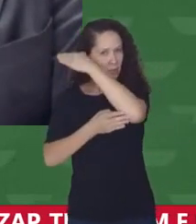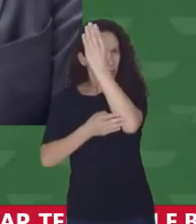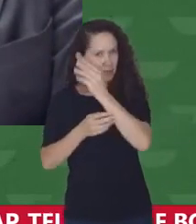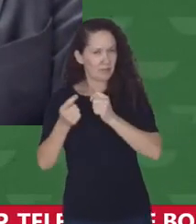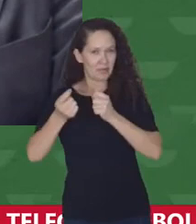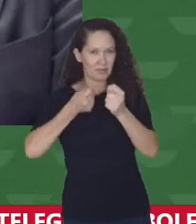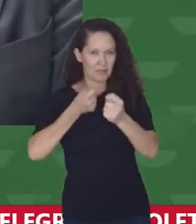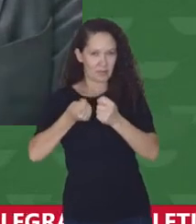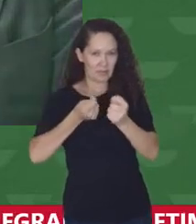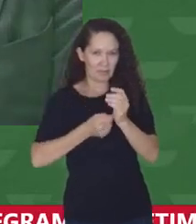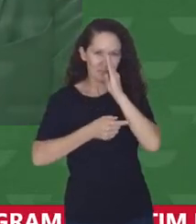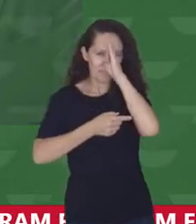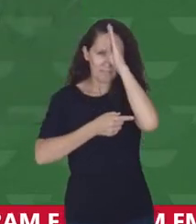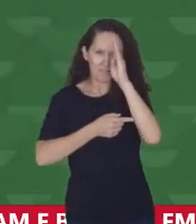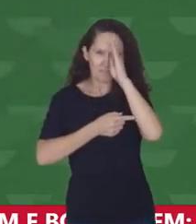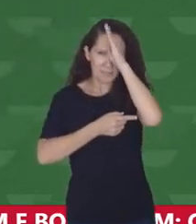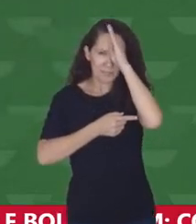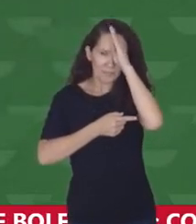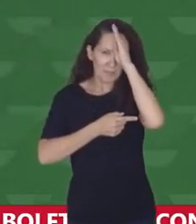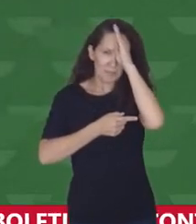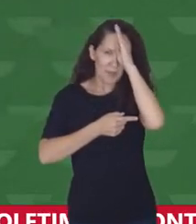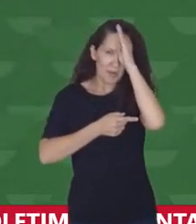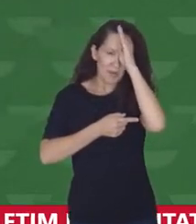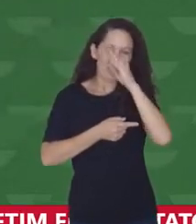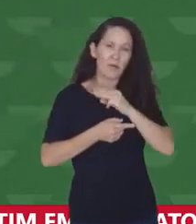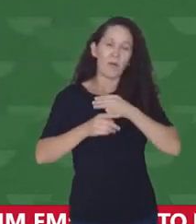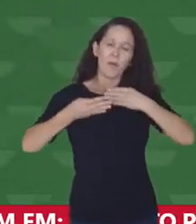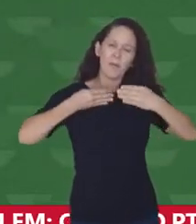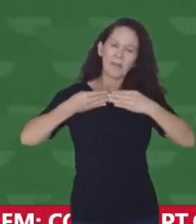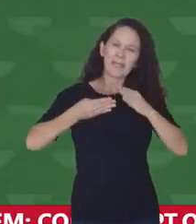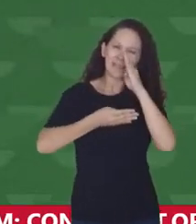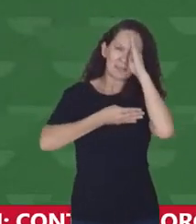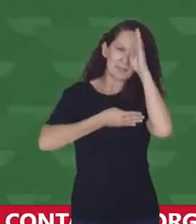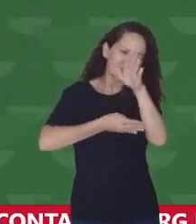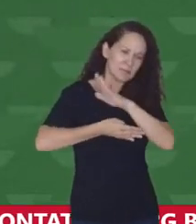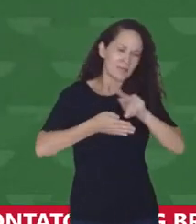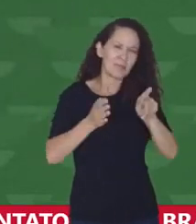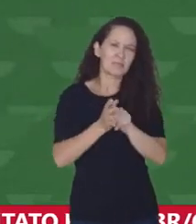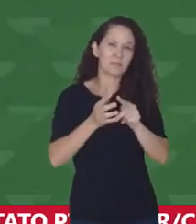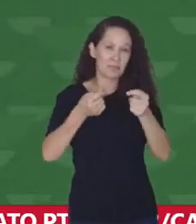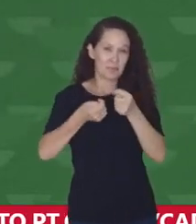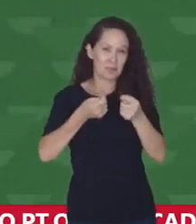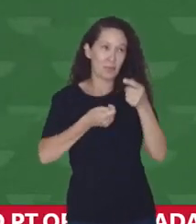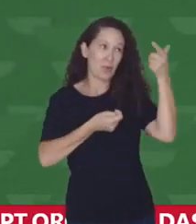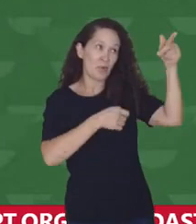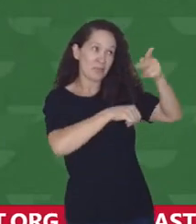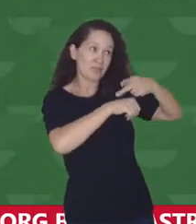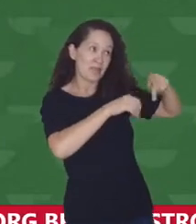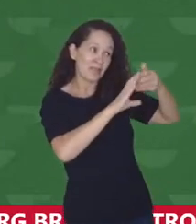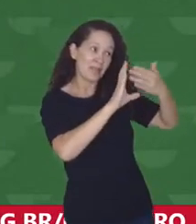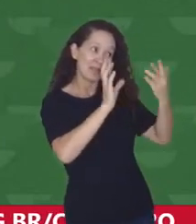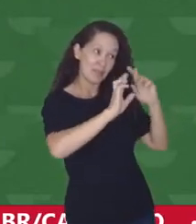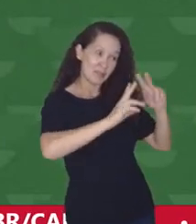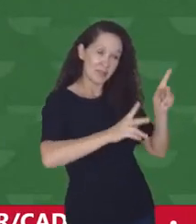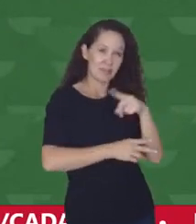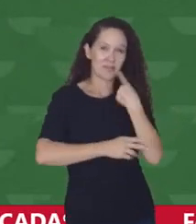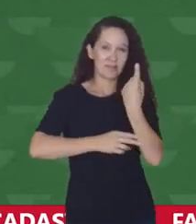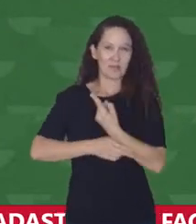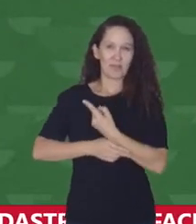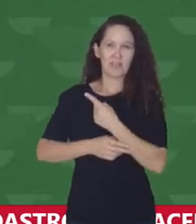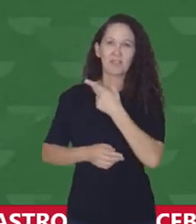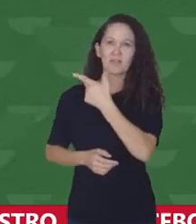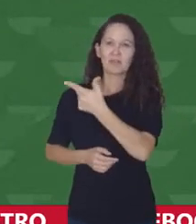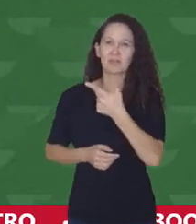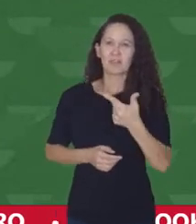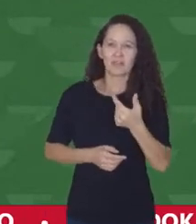ele é o principal motor da economia brasileira. Ah, mas não é em outros países. Bom, outros países têm outras características. Nós temos 220